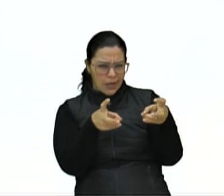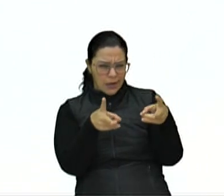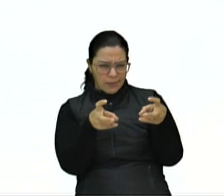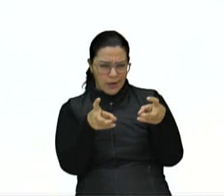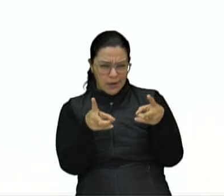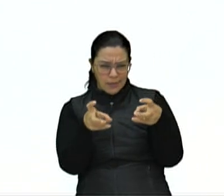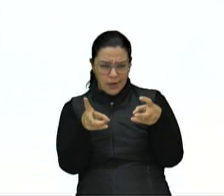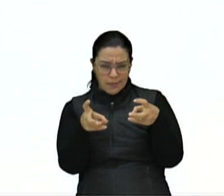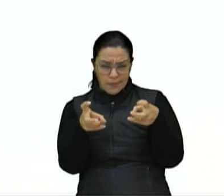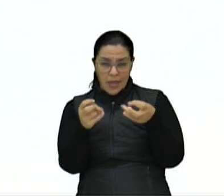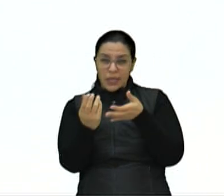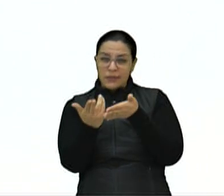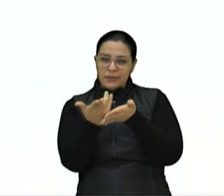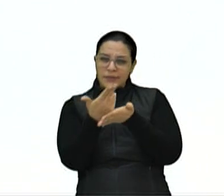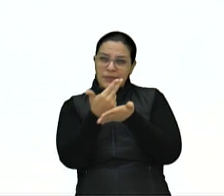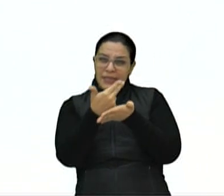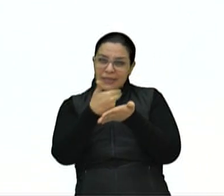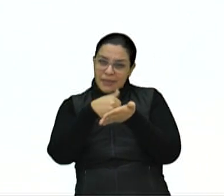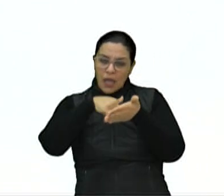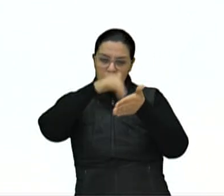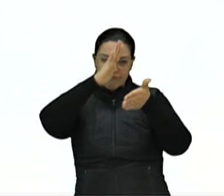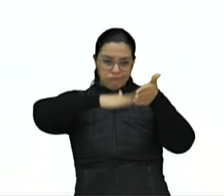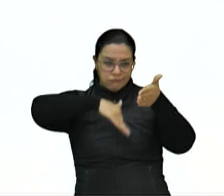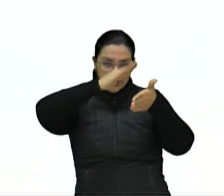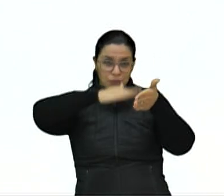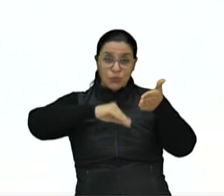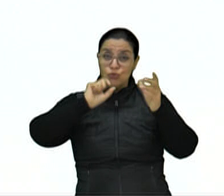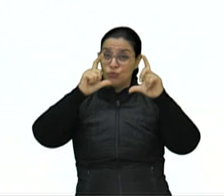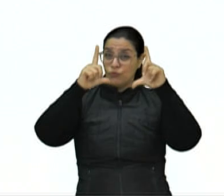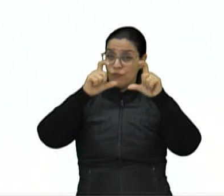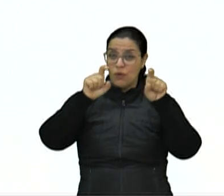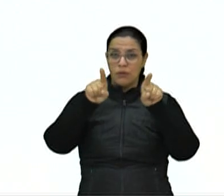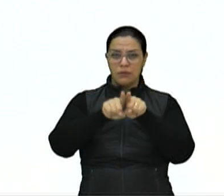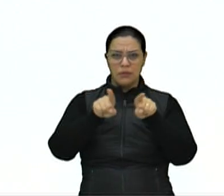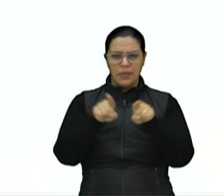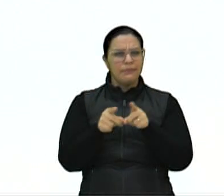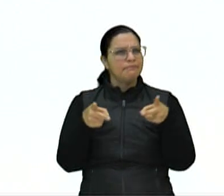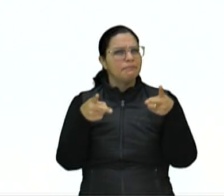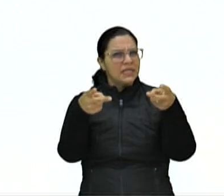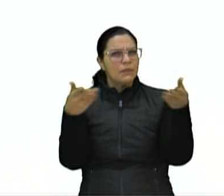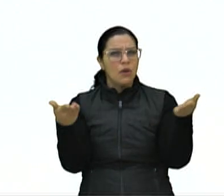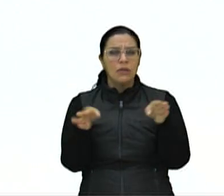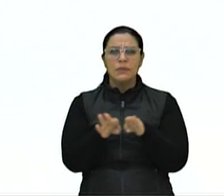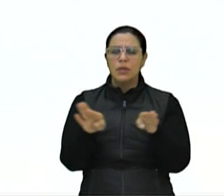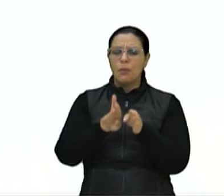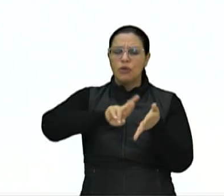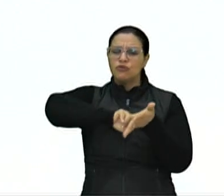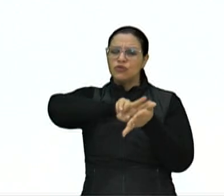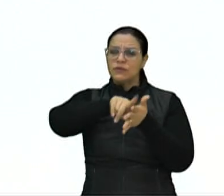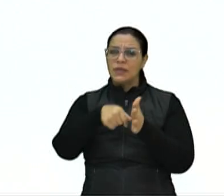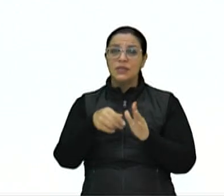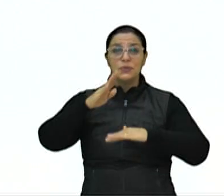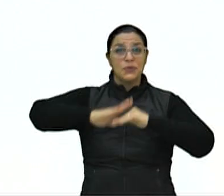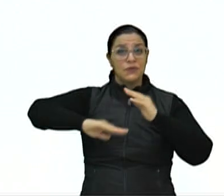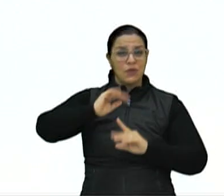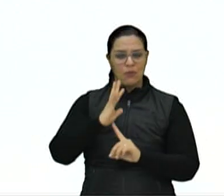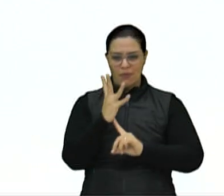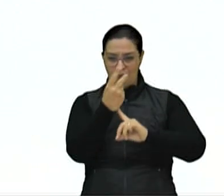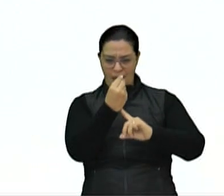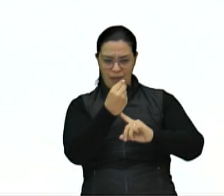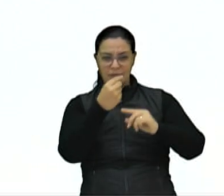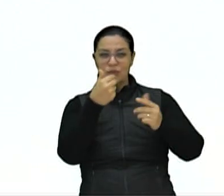registrar por meio de pinturas, por meio de imagens. Percebemos como diferentes artistas